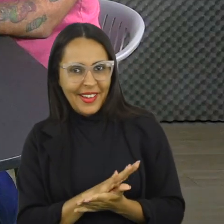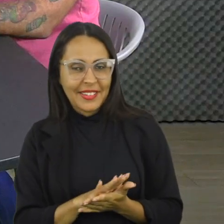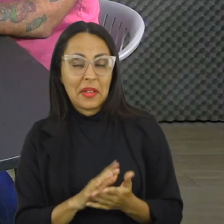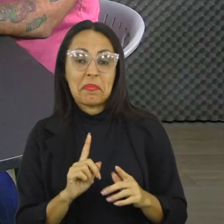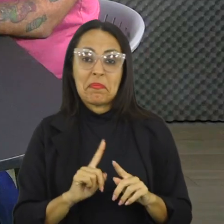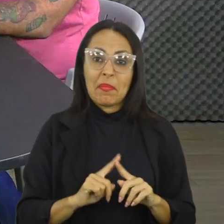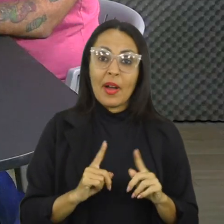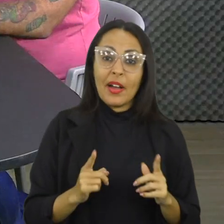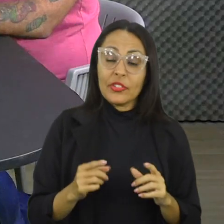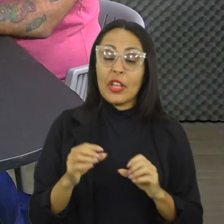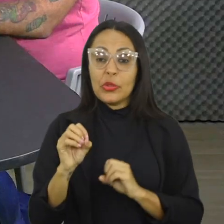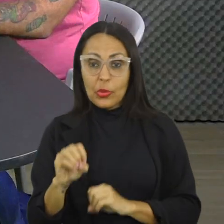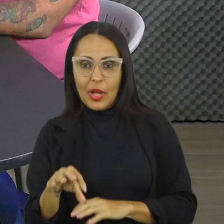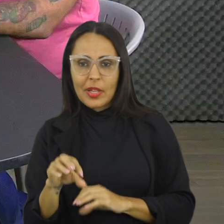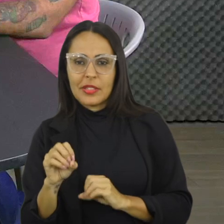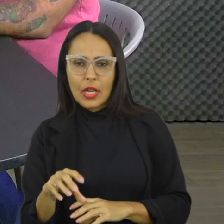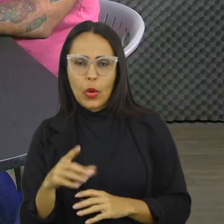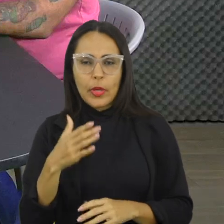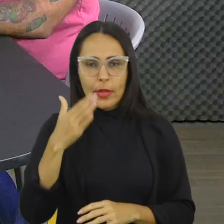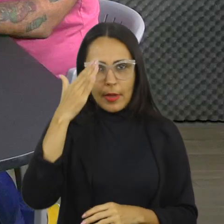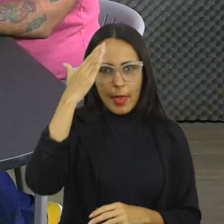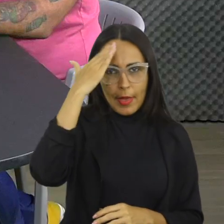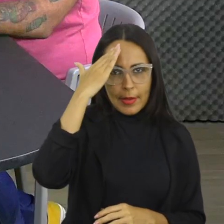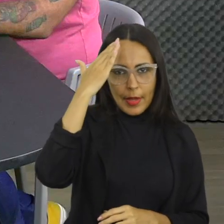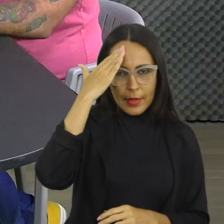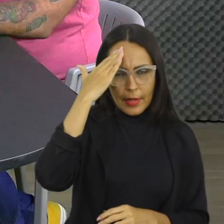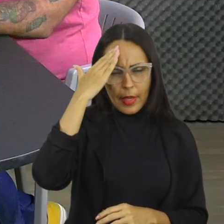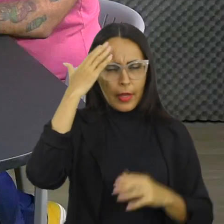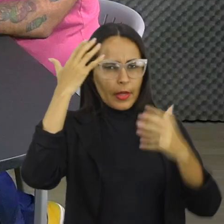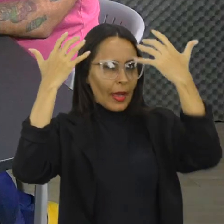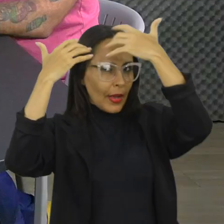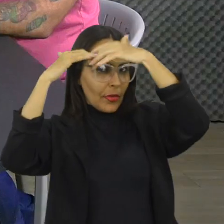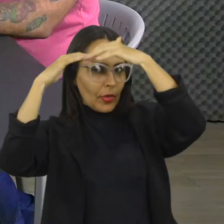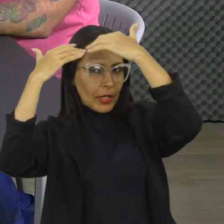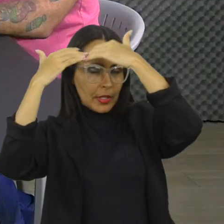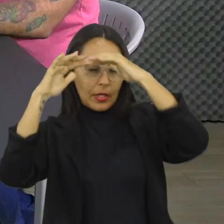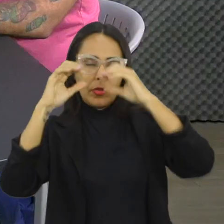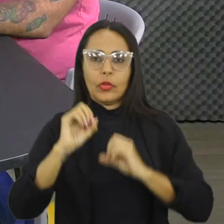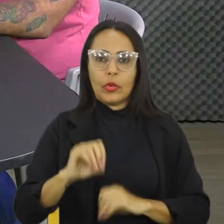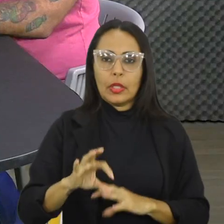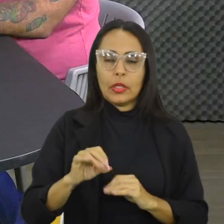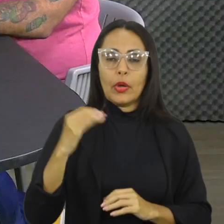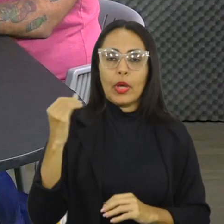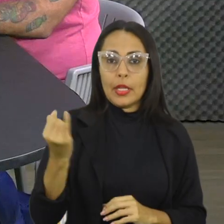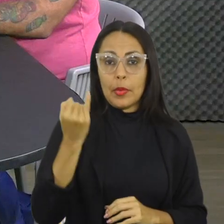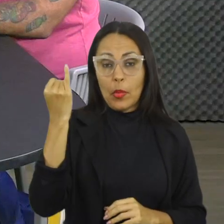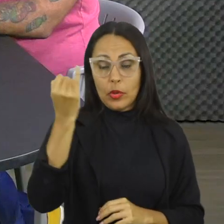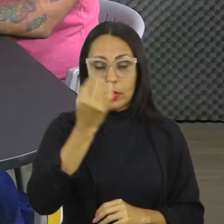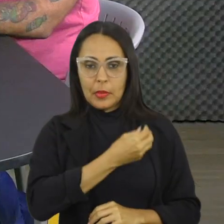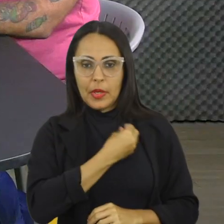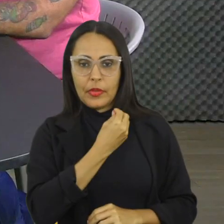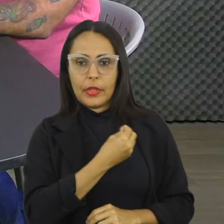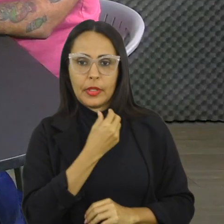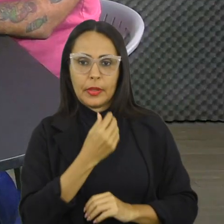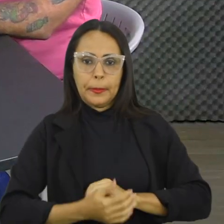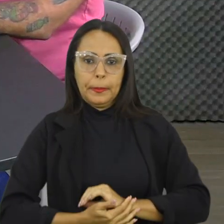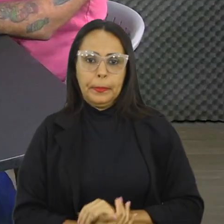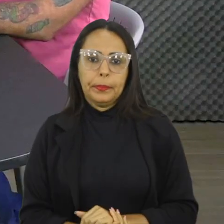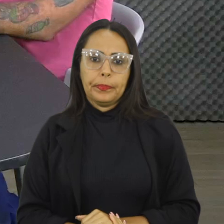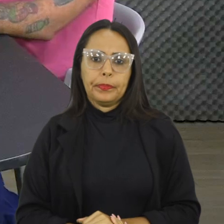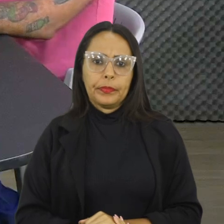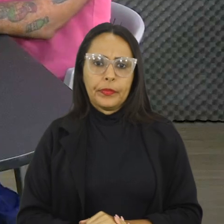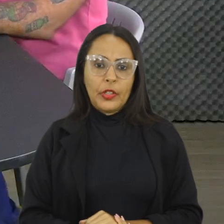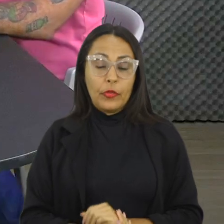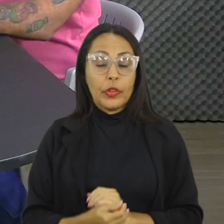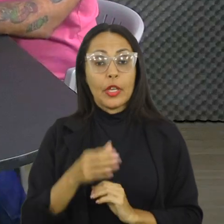Mas que a educação e entender e refletir sobre a educação, ela é algo fundamental para a vida. Claro. Agora, eu